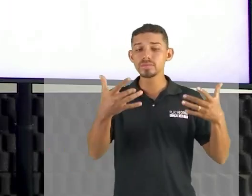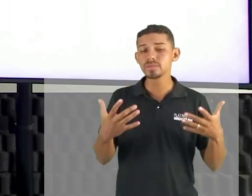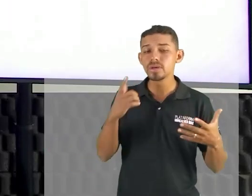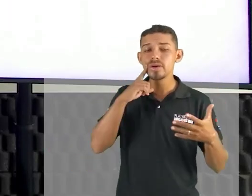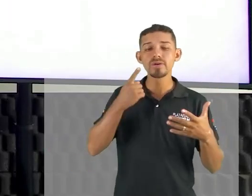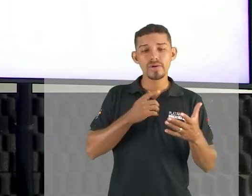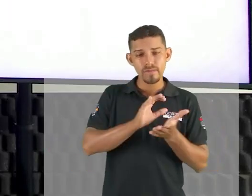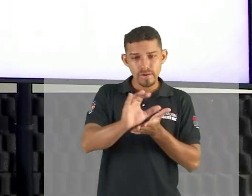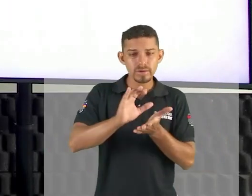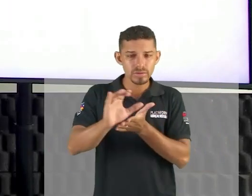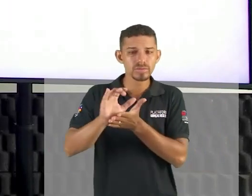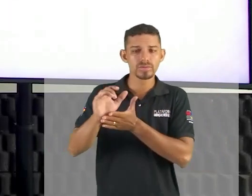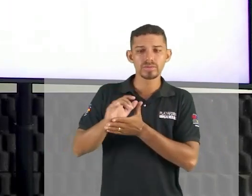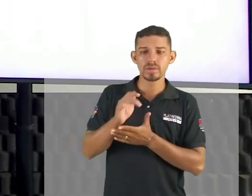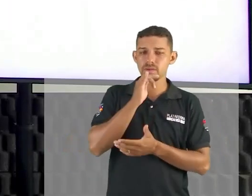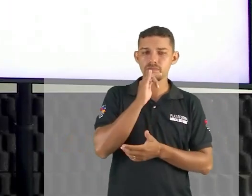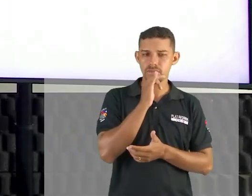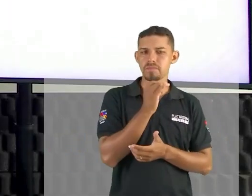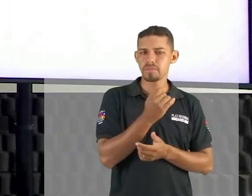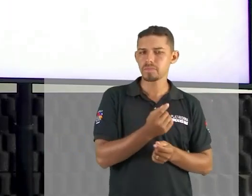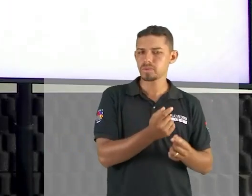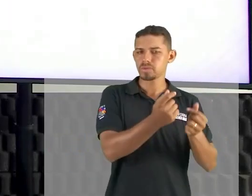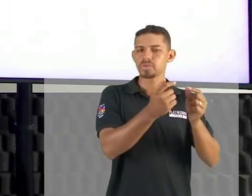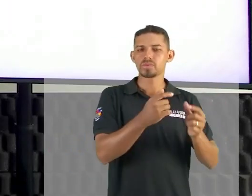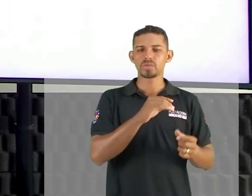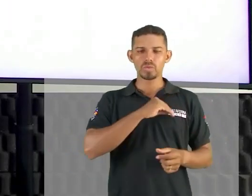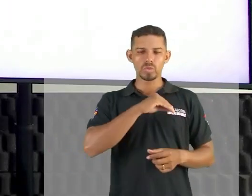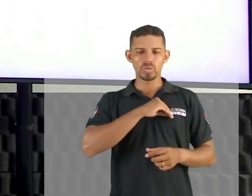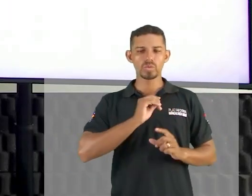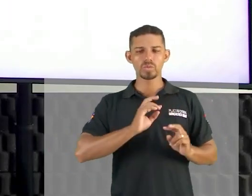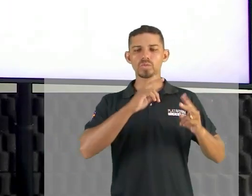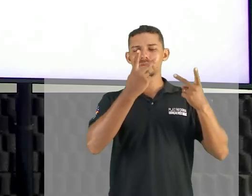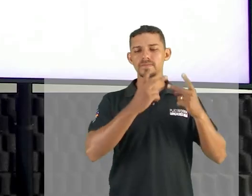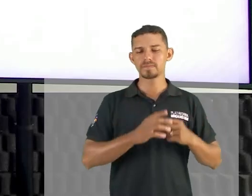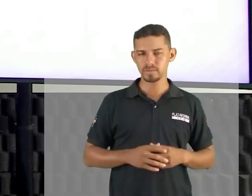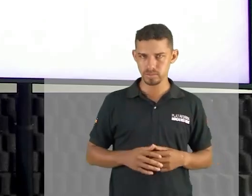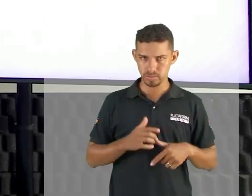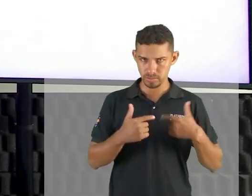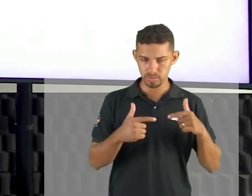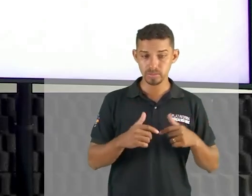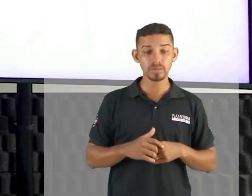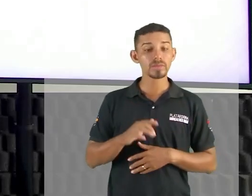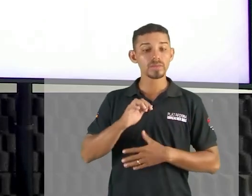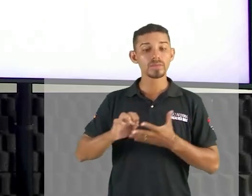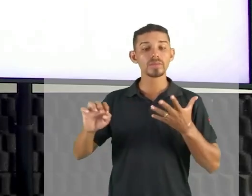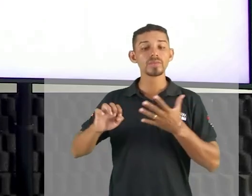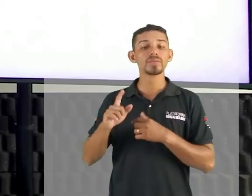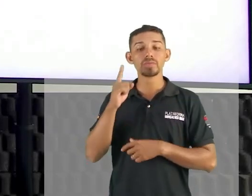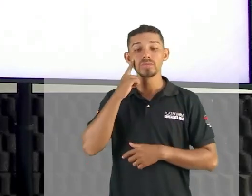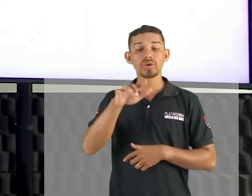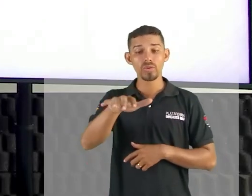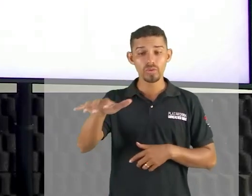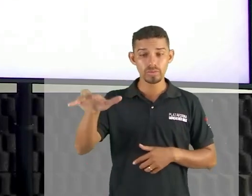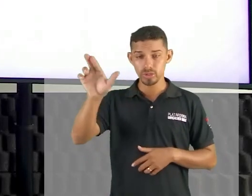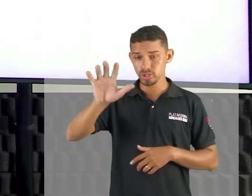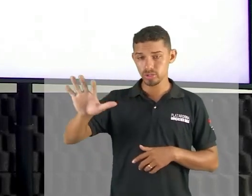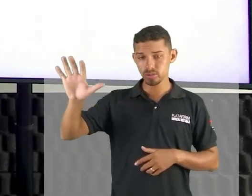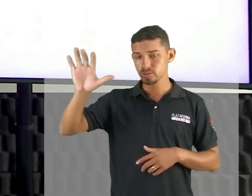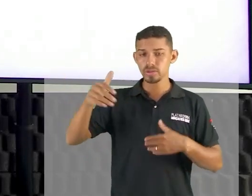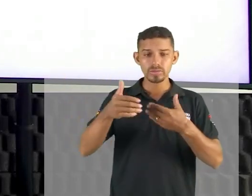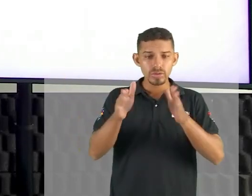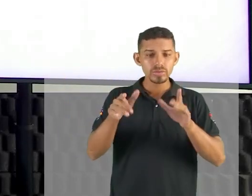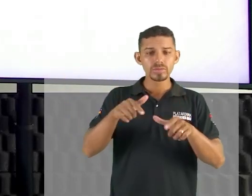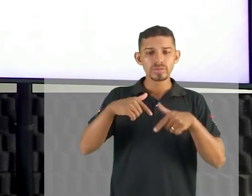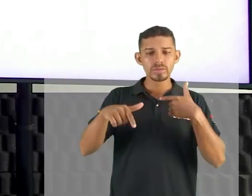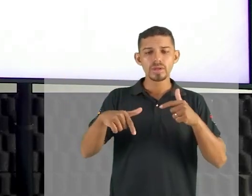que o investimento no setor de bens duráveis incrementou o salário dos trabalhadores. E a letra E, mostrar que a ocupação das regiões interioranas abriu frente